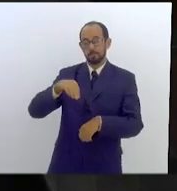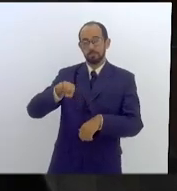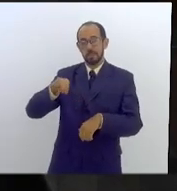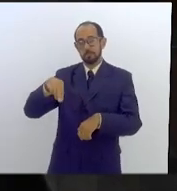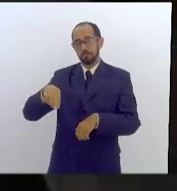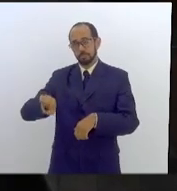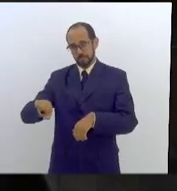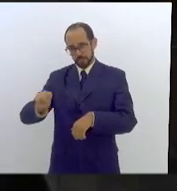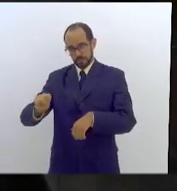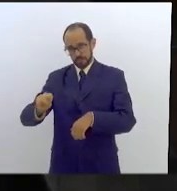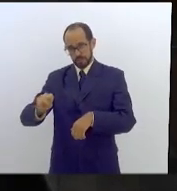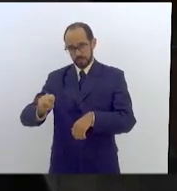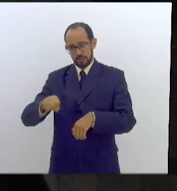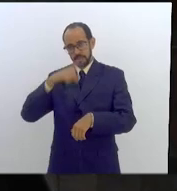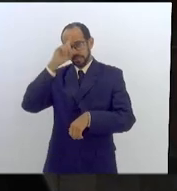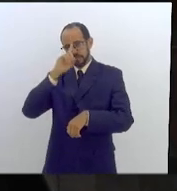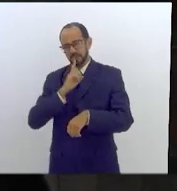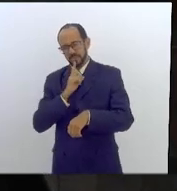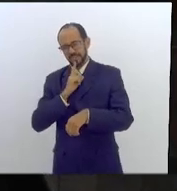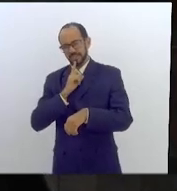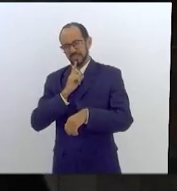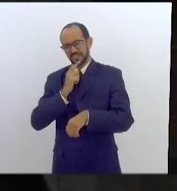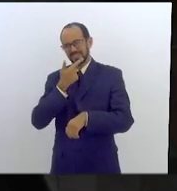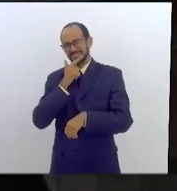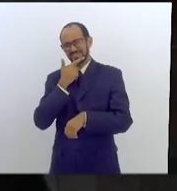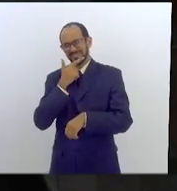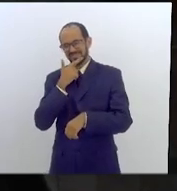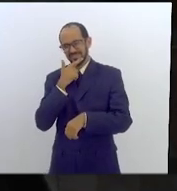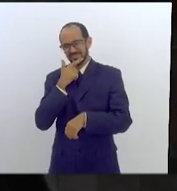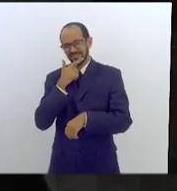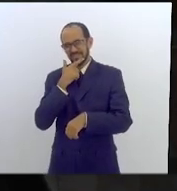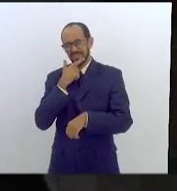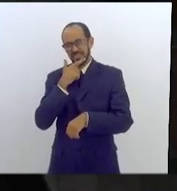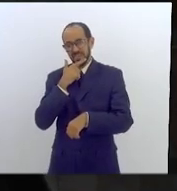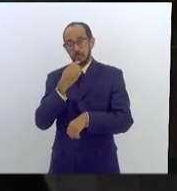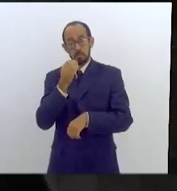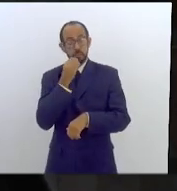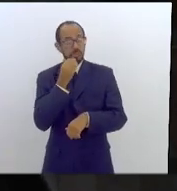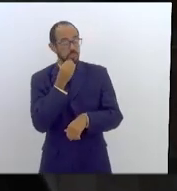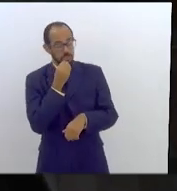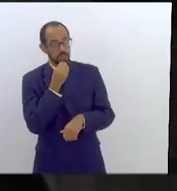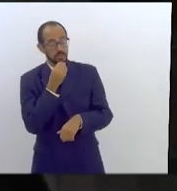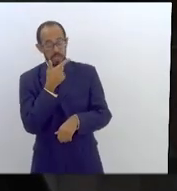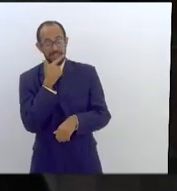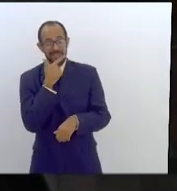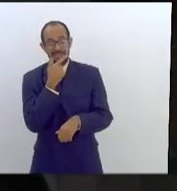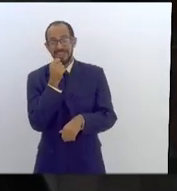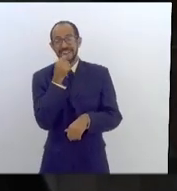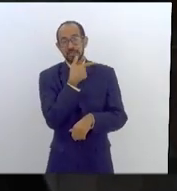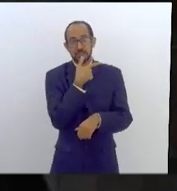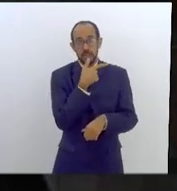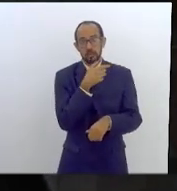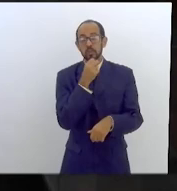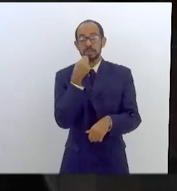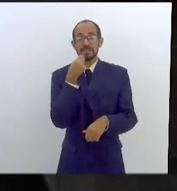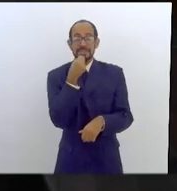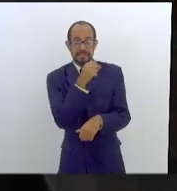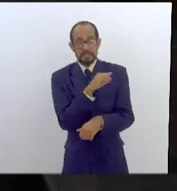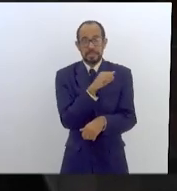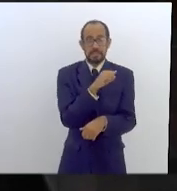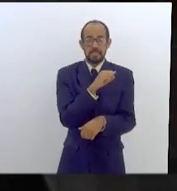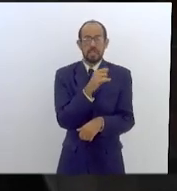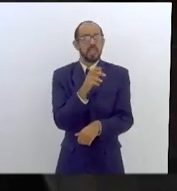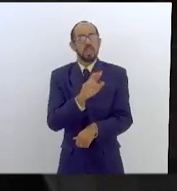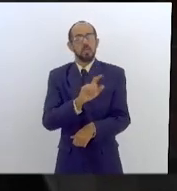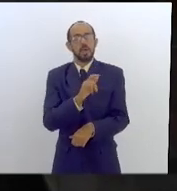né que são que seriam muito cômico se não fossem também deploráveis e lamentáveis porque